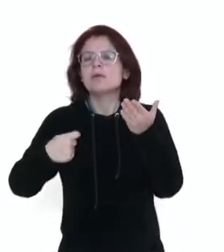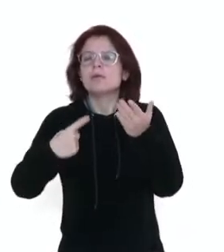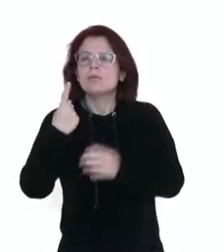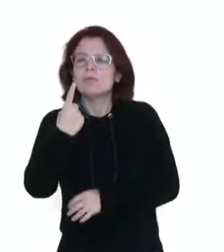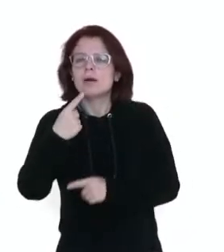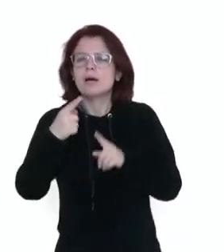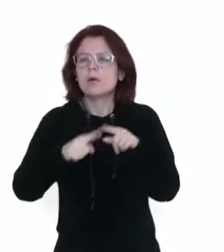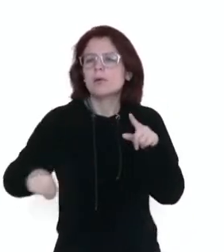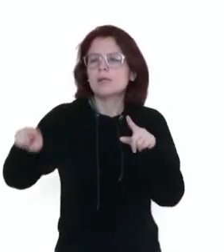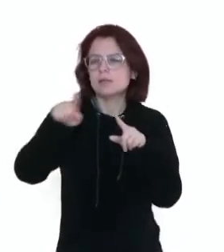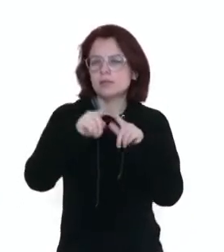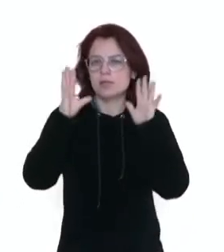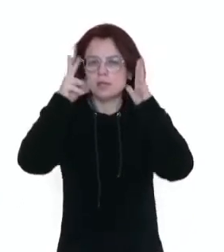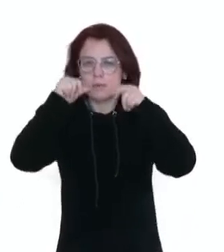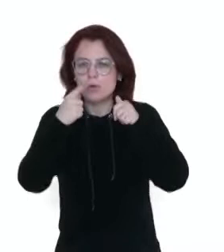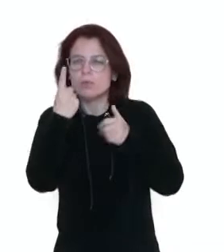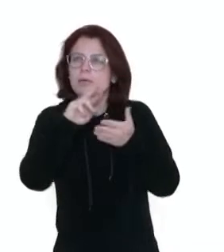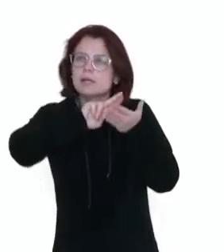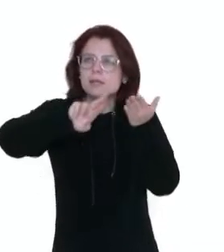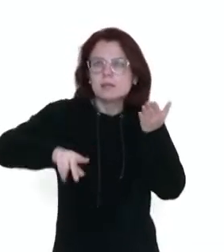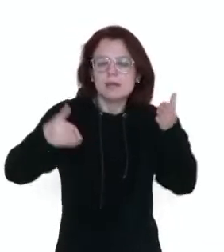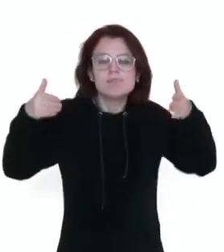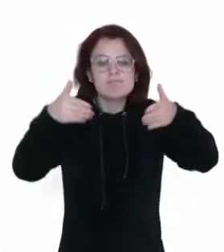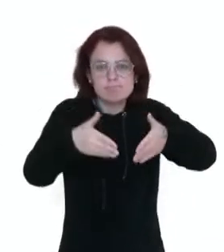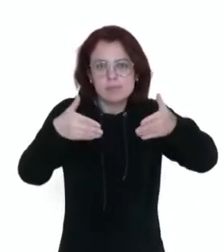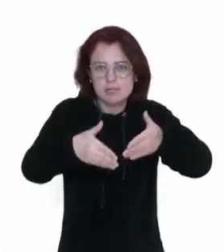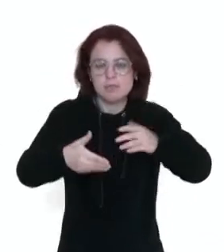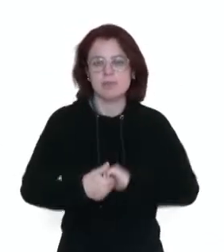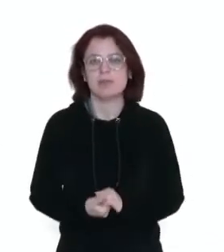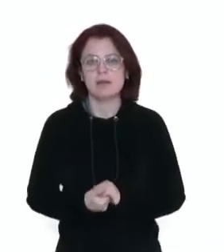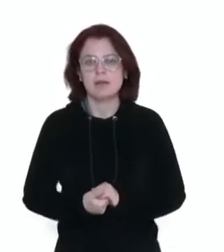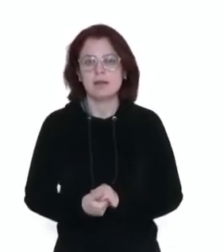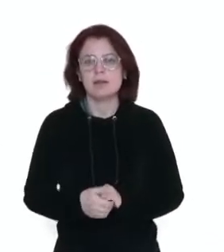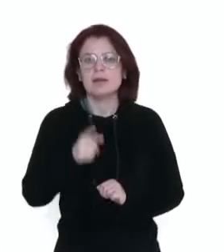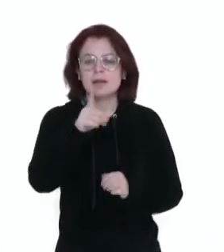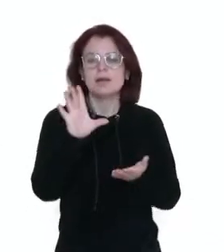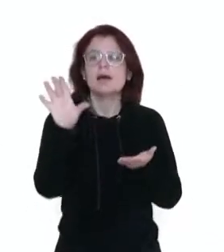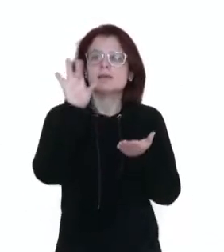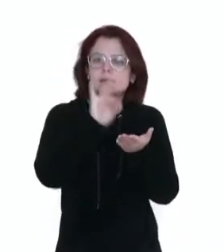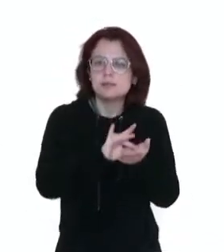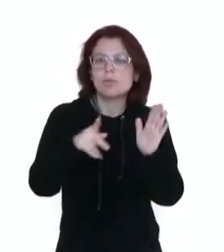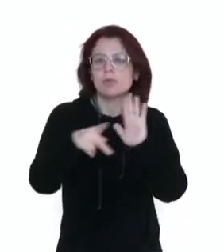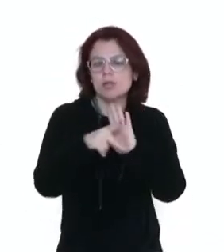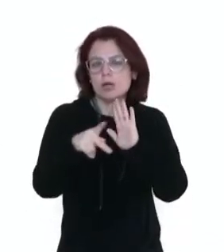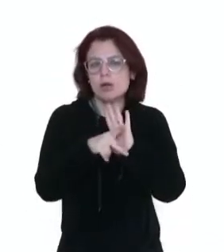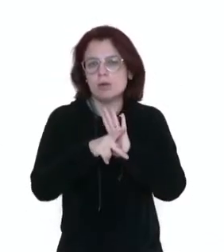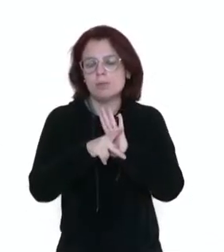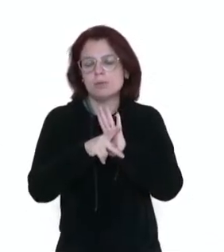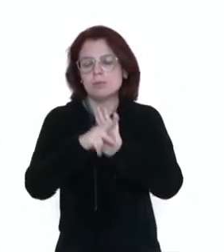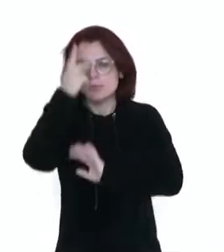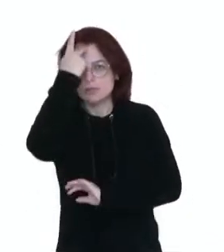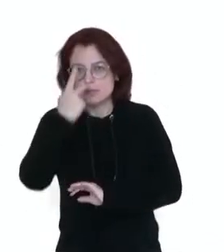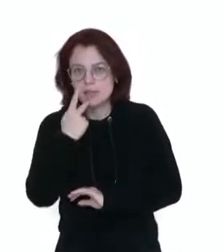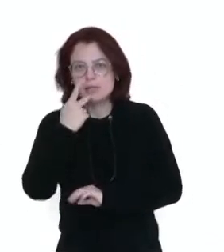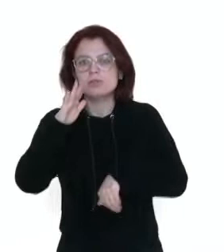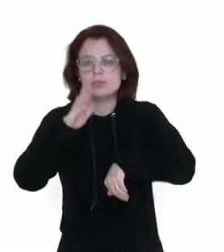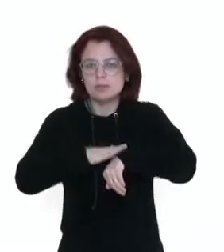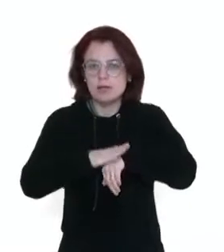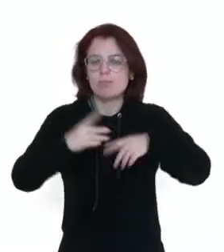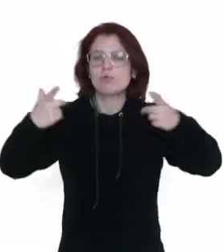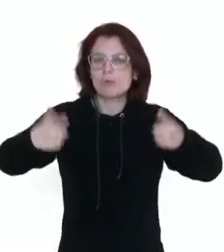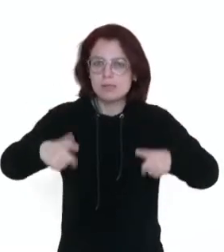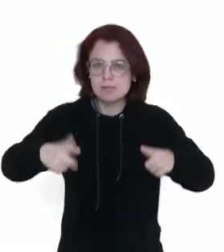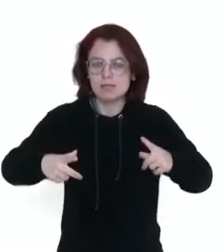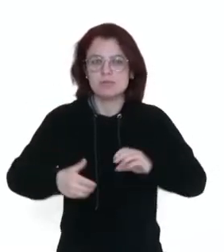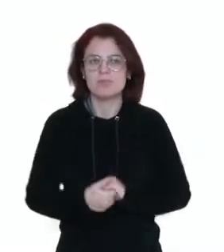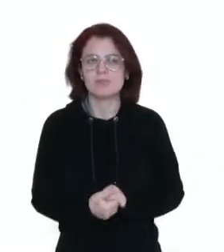ou alguma característica peculiar a ele. Defina os personagens, o espaço e o tempo da sua narrativa. A sequência